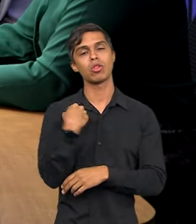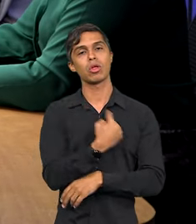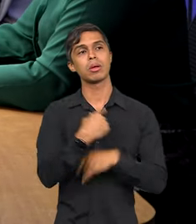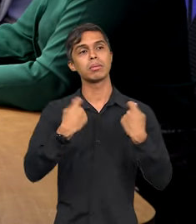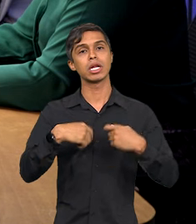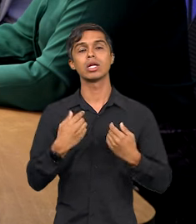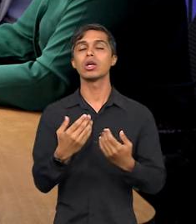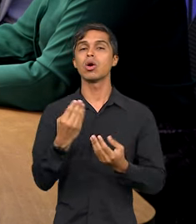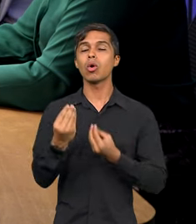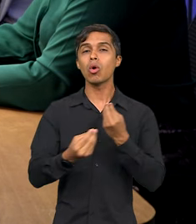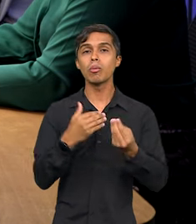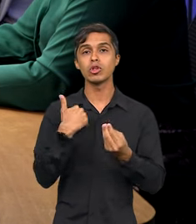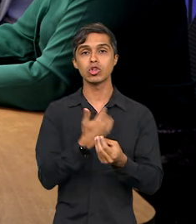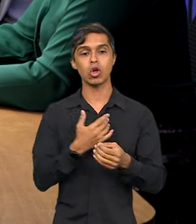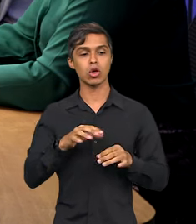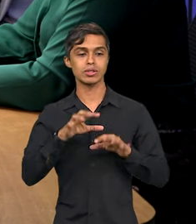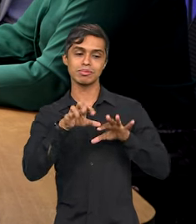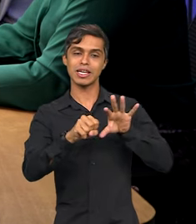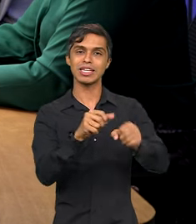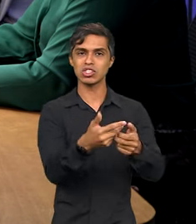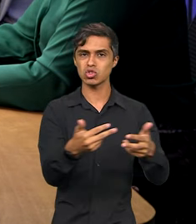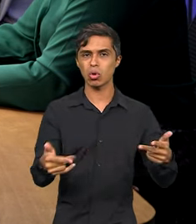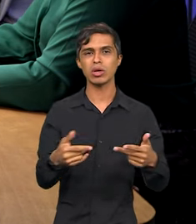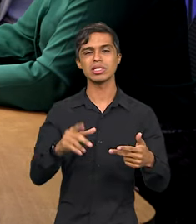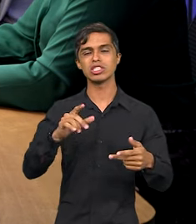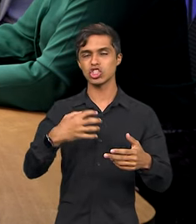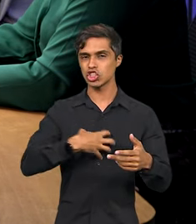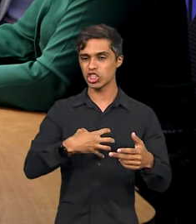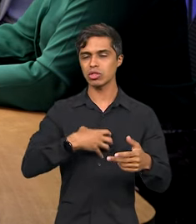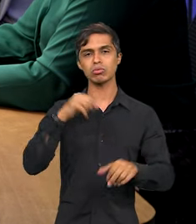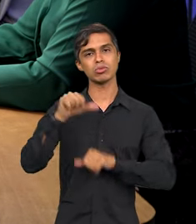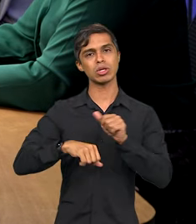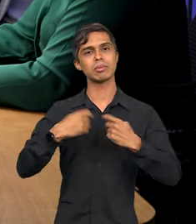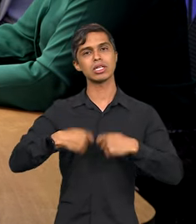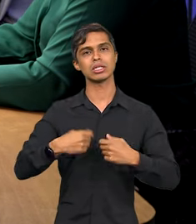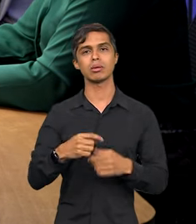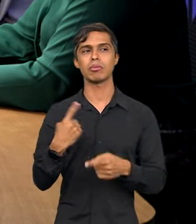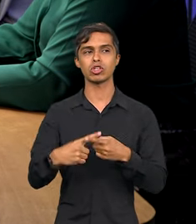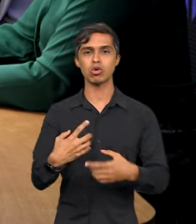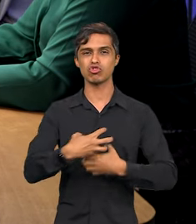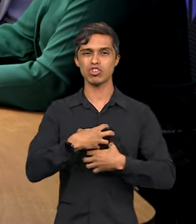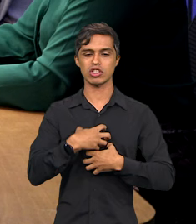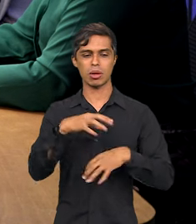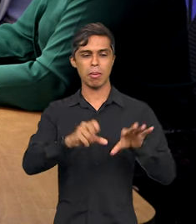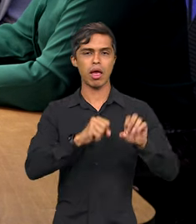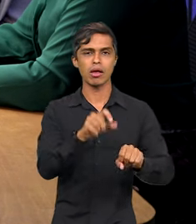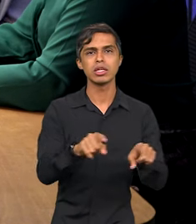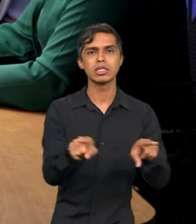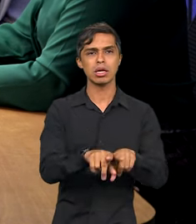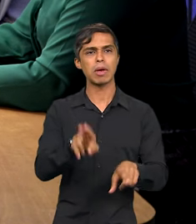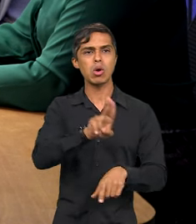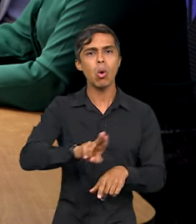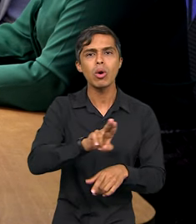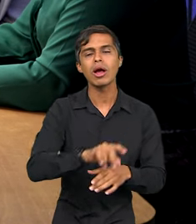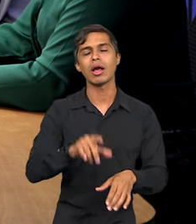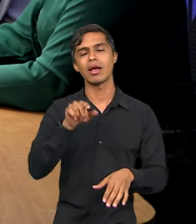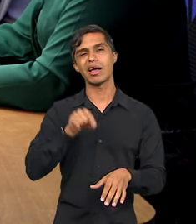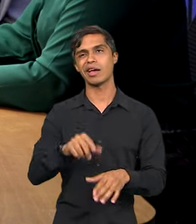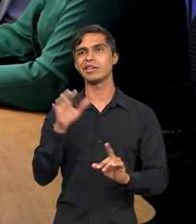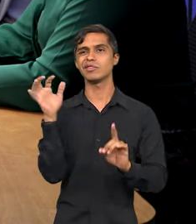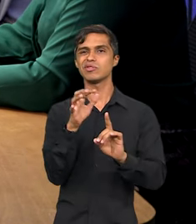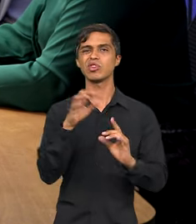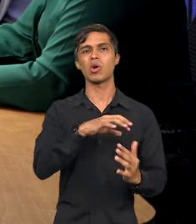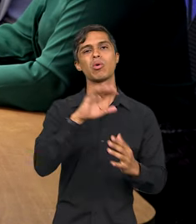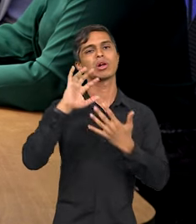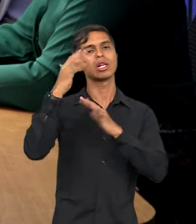gente mudar a forma como a gente produz e consome porque é essa forma de produzir e consumir que tá gerando aquecimento que por sua vez tá gerando essas mudanças